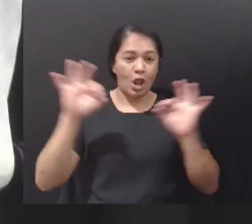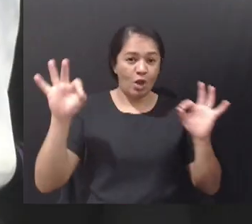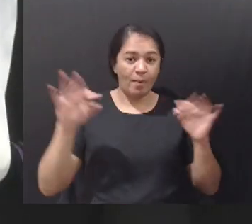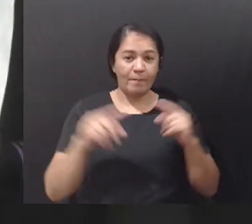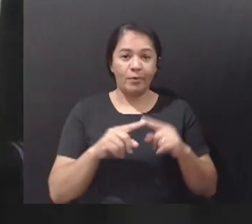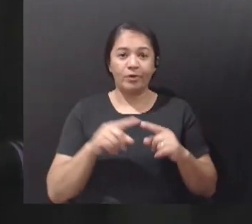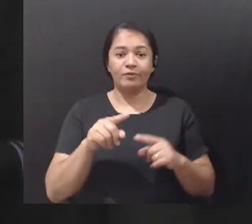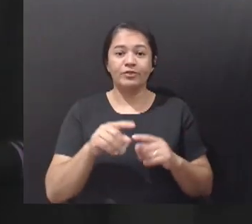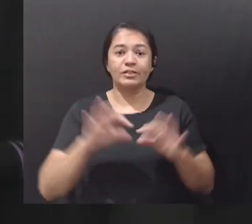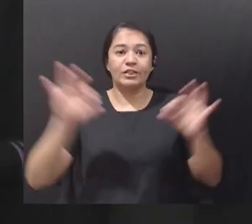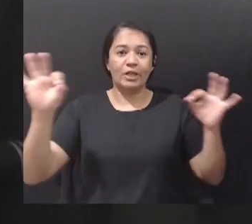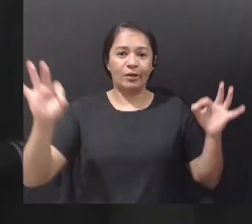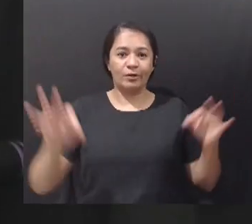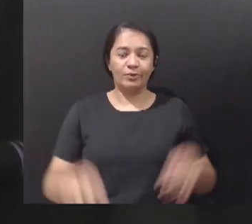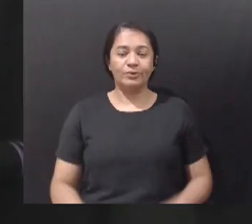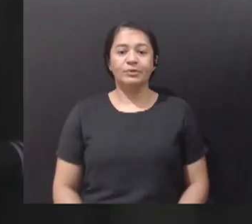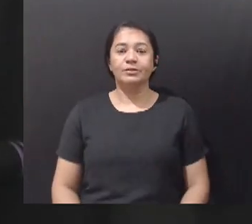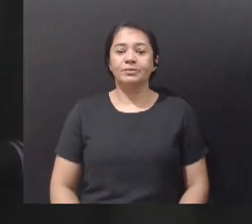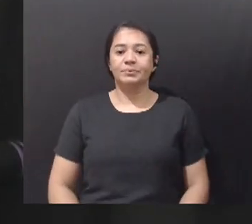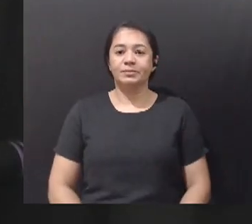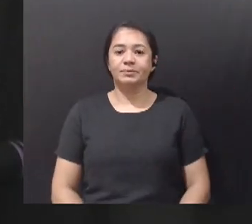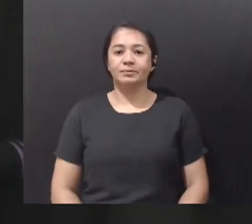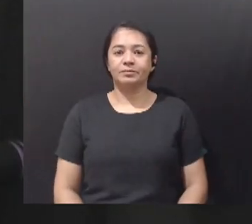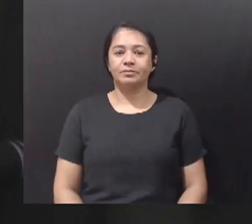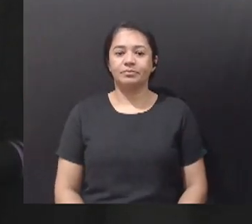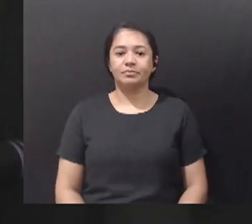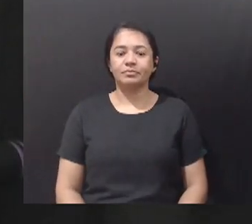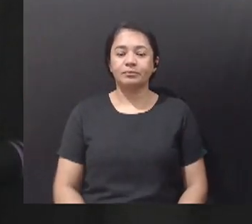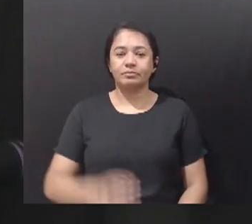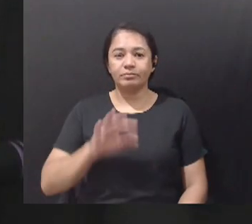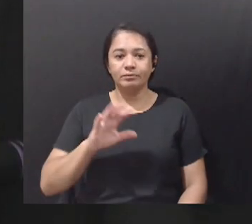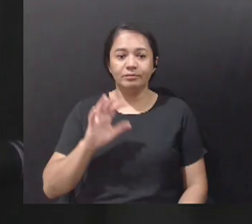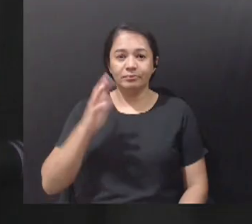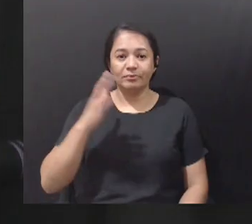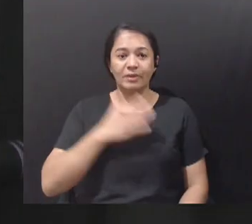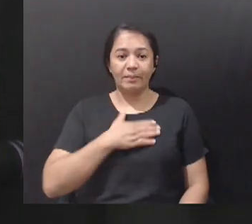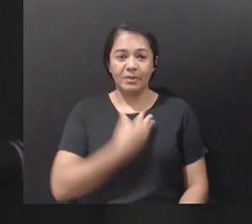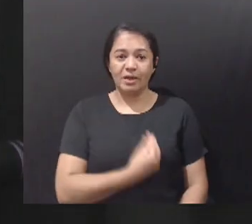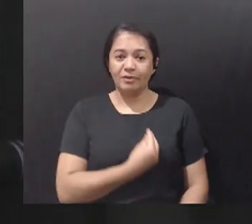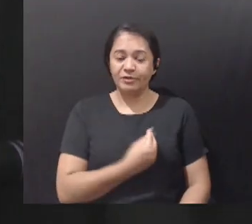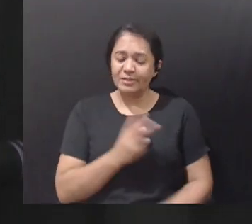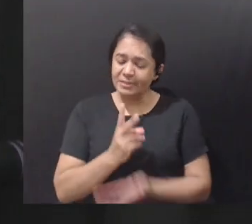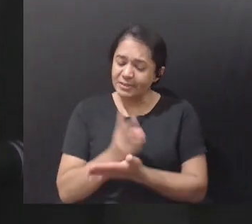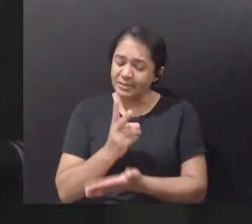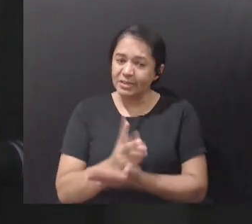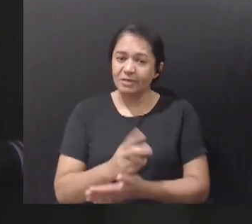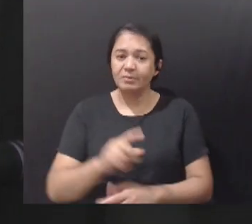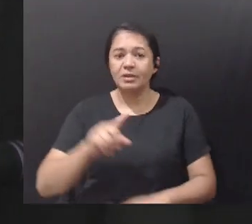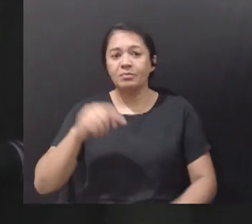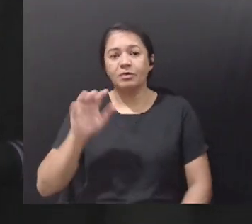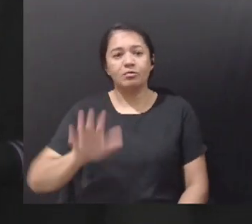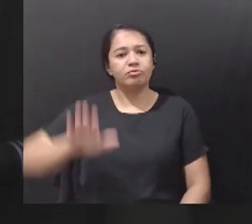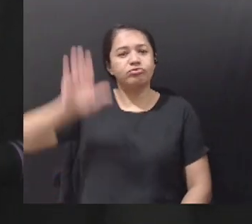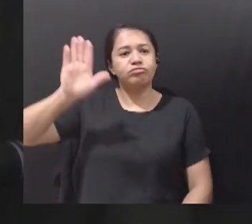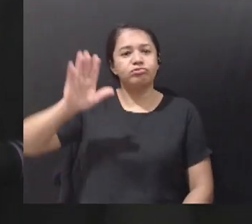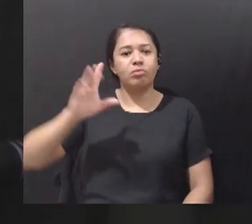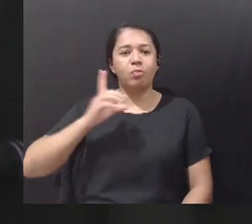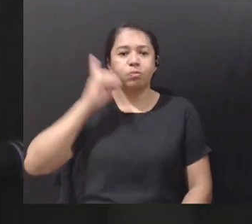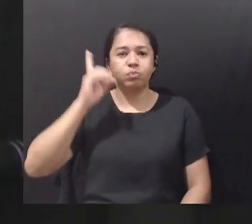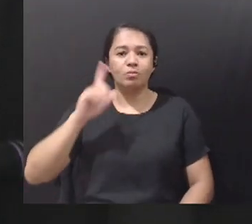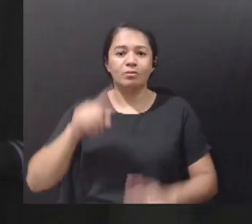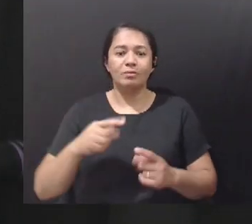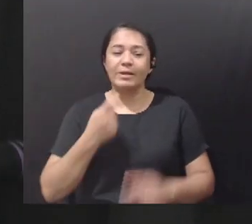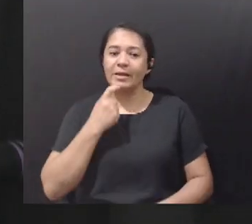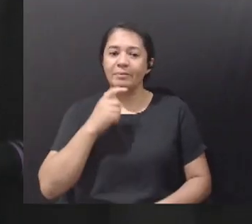distante, não é a família. Sim. Mas isso aconteceu na minha vida o tempo todo. Aí eu me elegi deputada, aí eu já não estava em Campinas, eu estava em